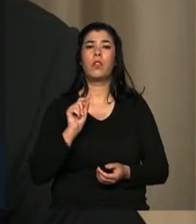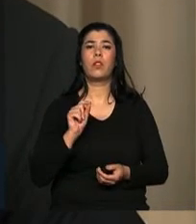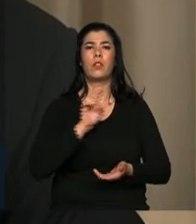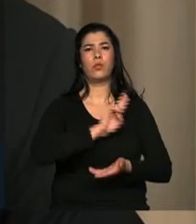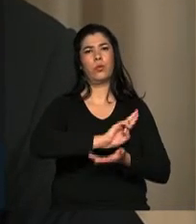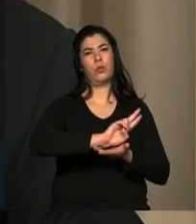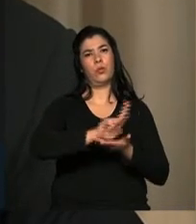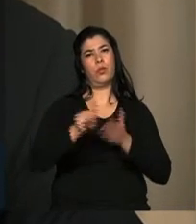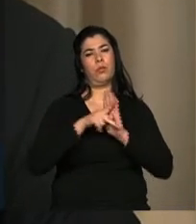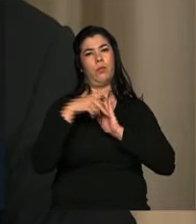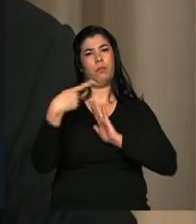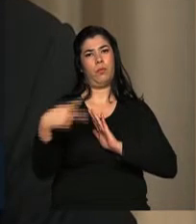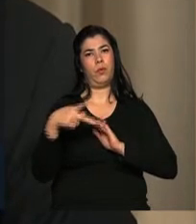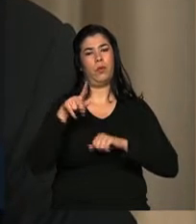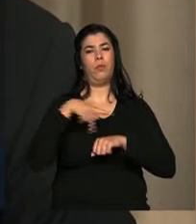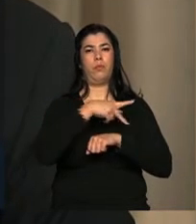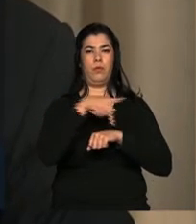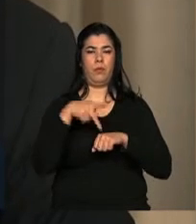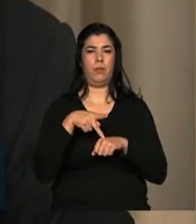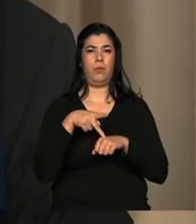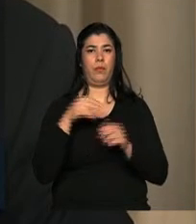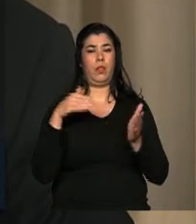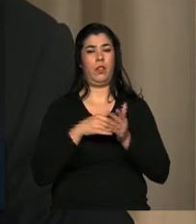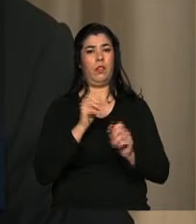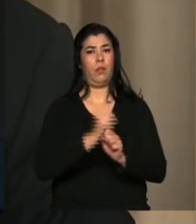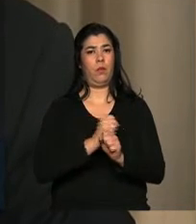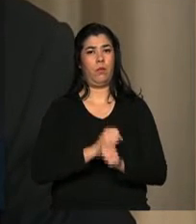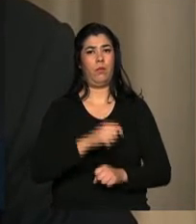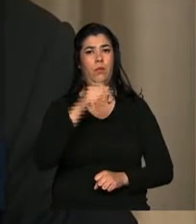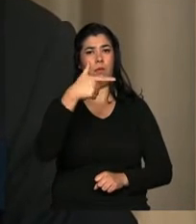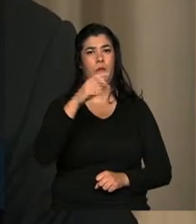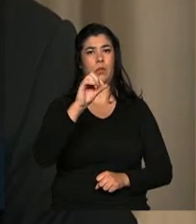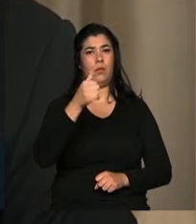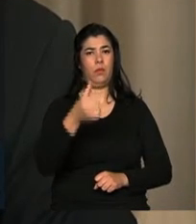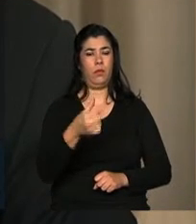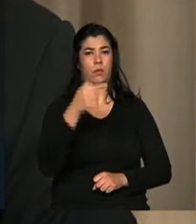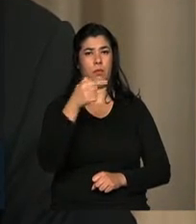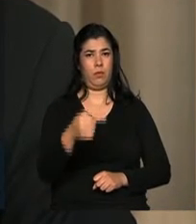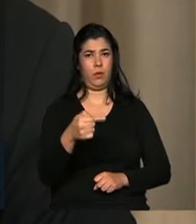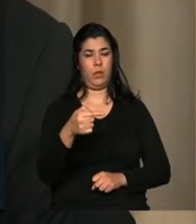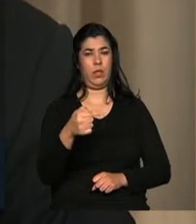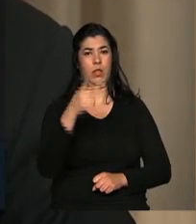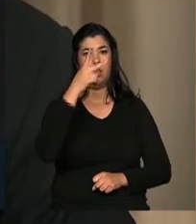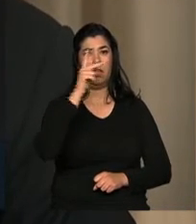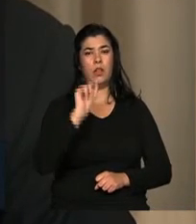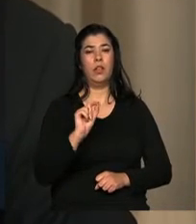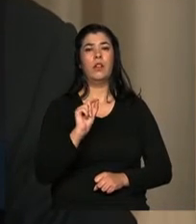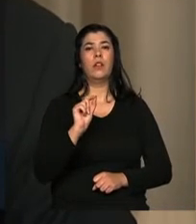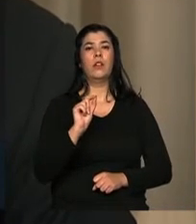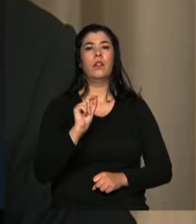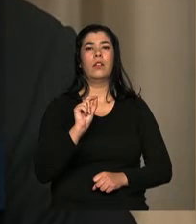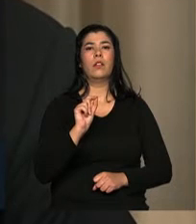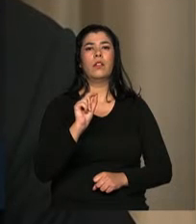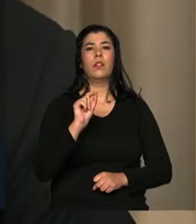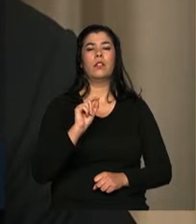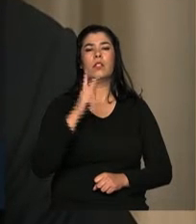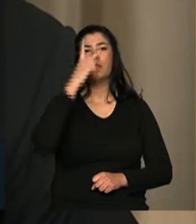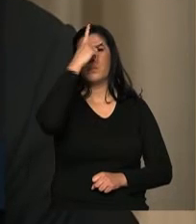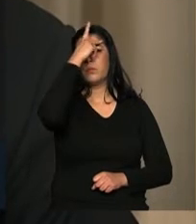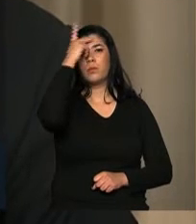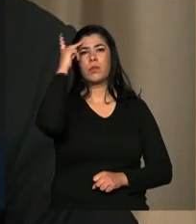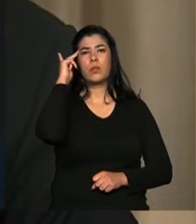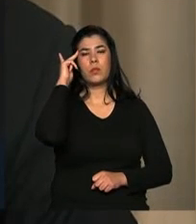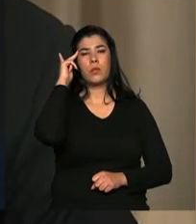diversidade desta nação. Até 2017, aqueles que nascemos, que